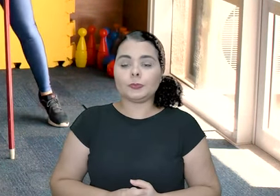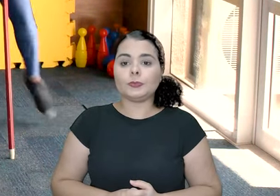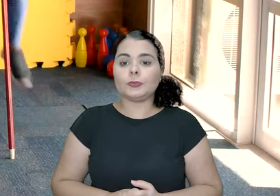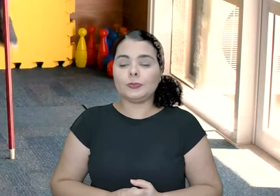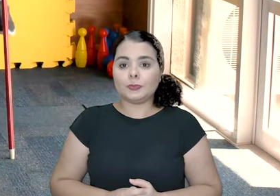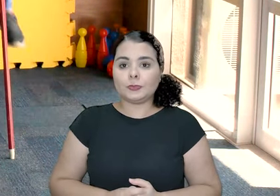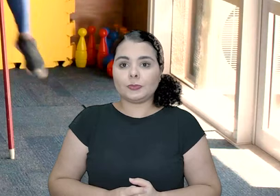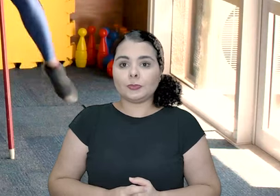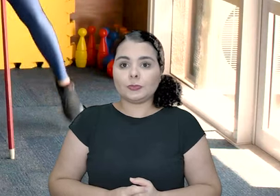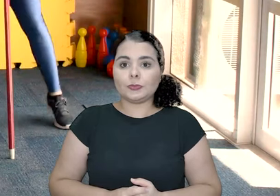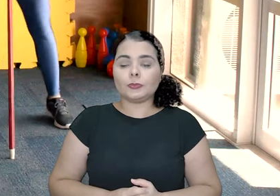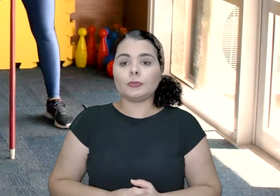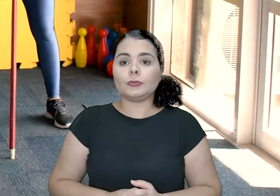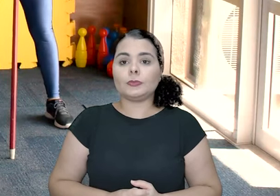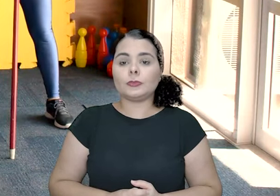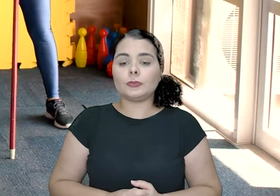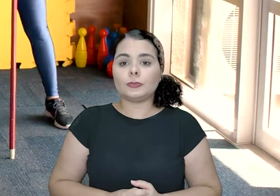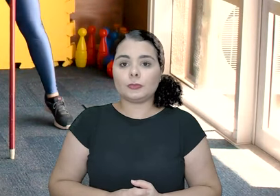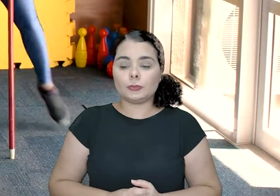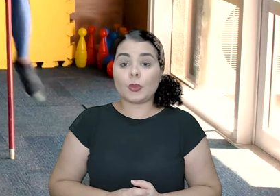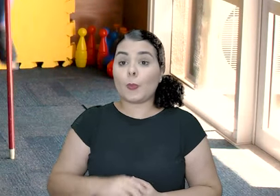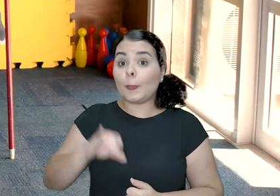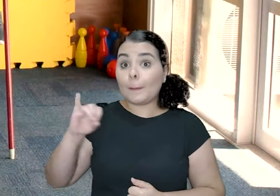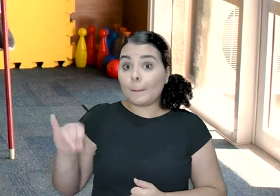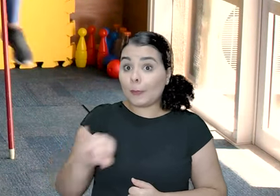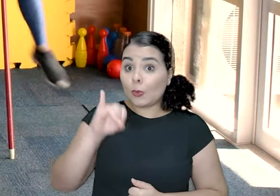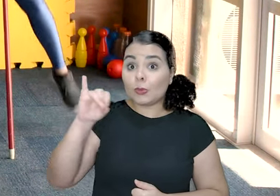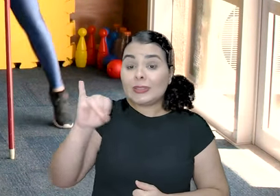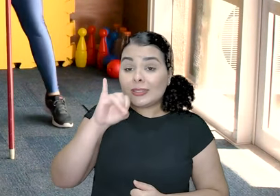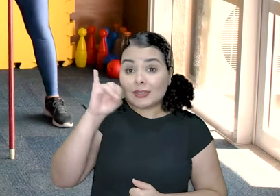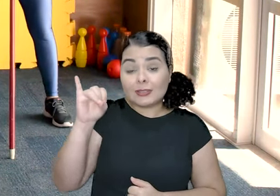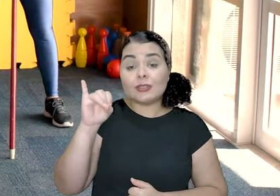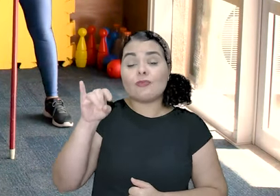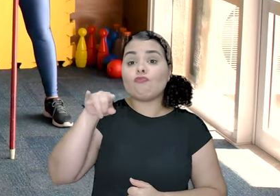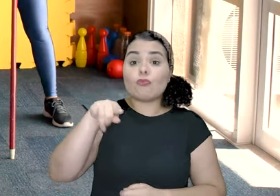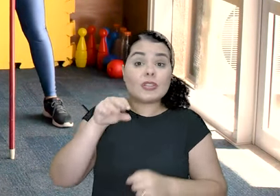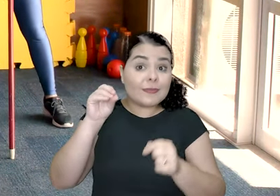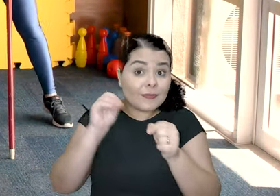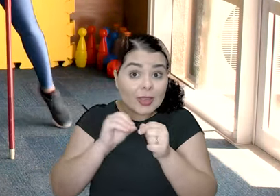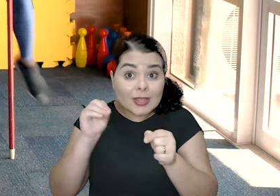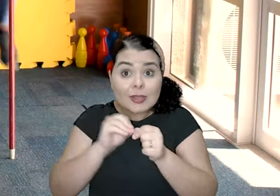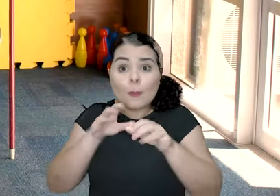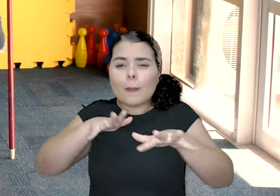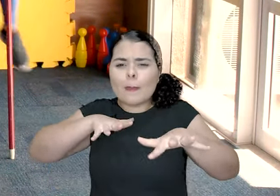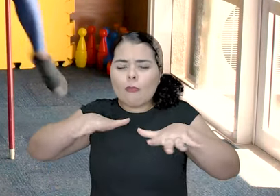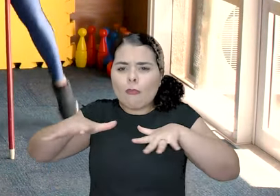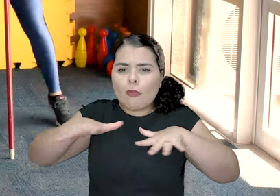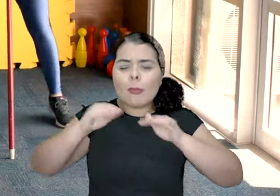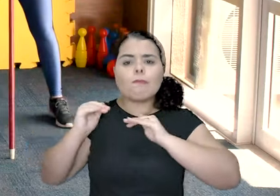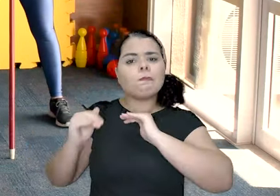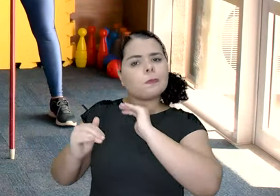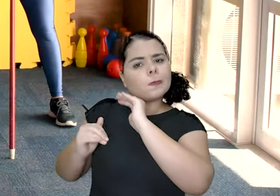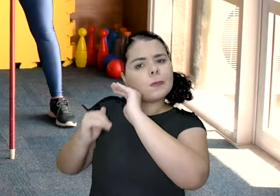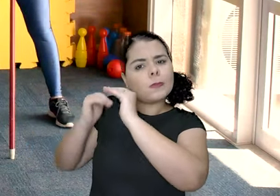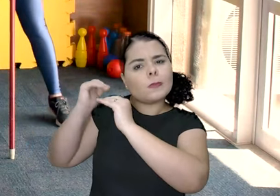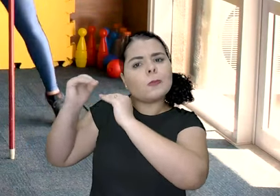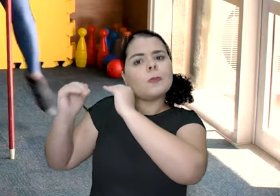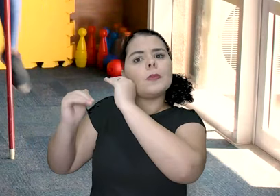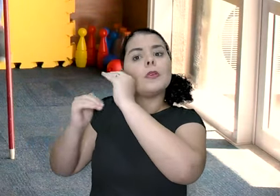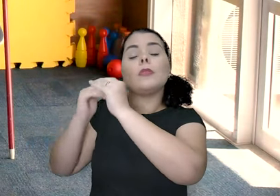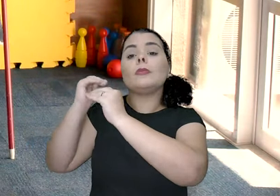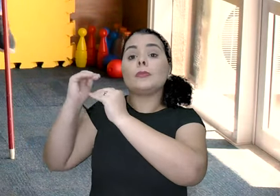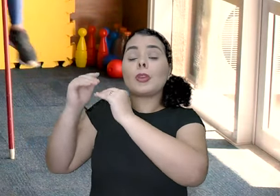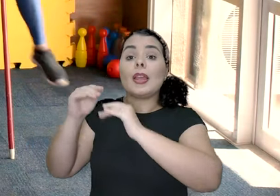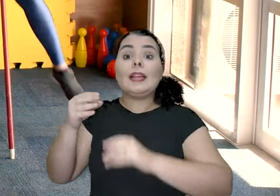aí. O importante é você construir o seu movimento e fazer o